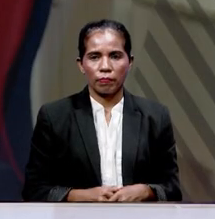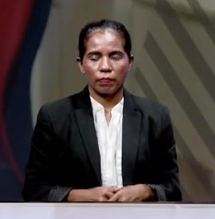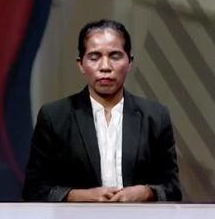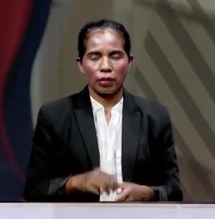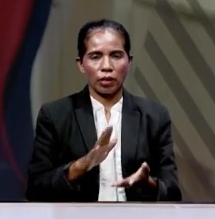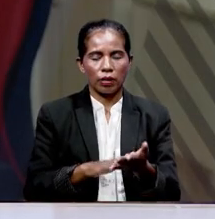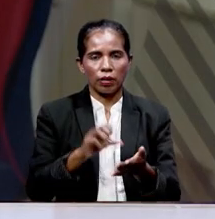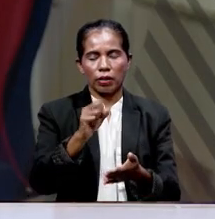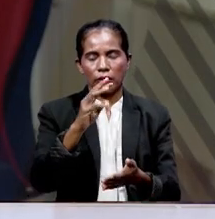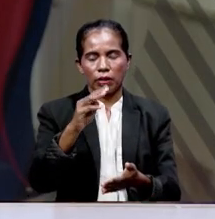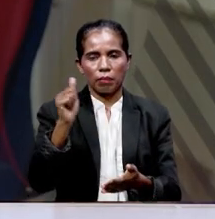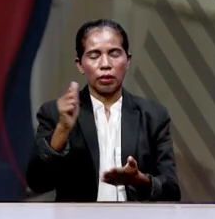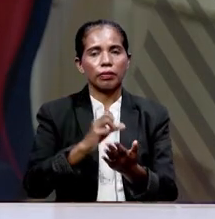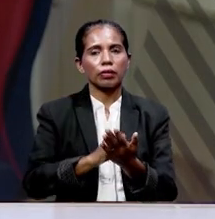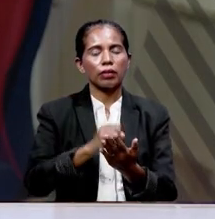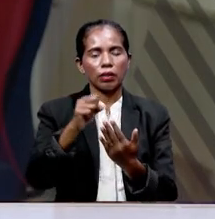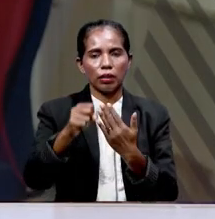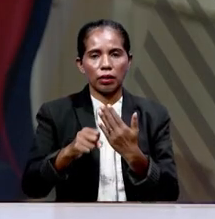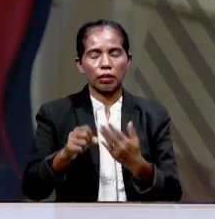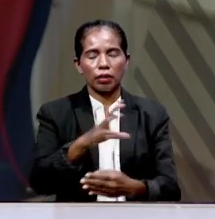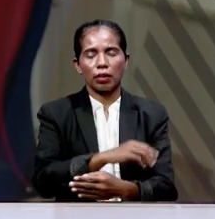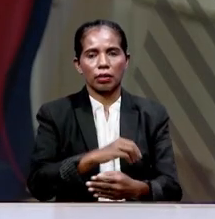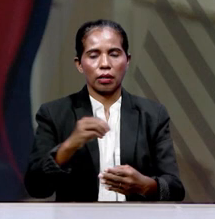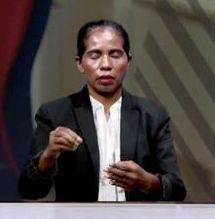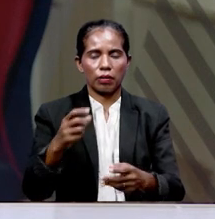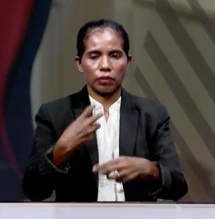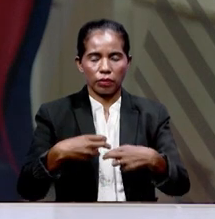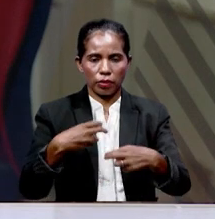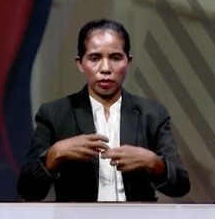Escola Secundária 4 de Setembro, risco para inundação.